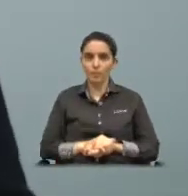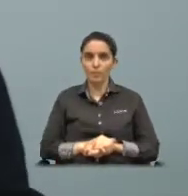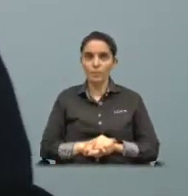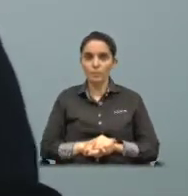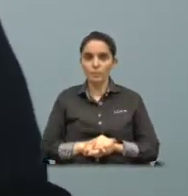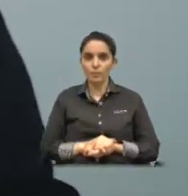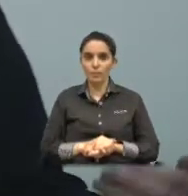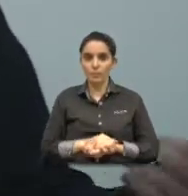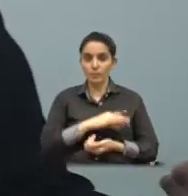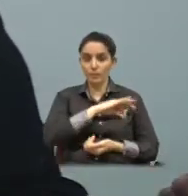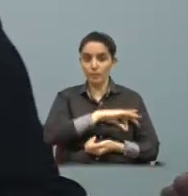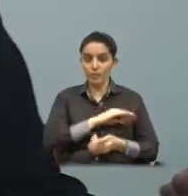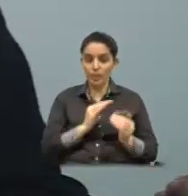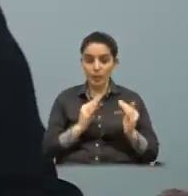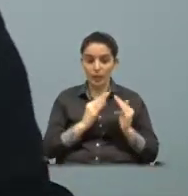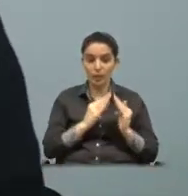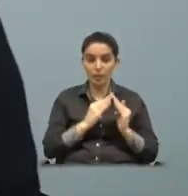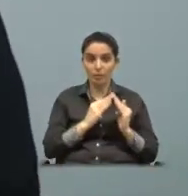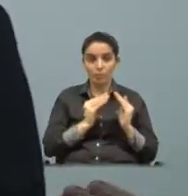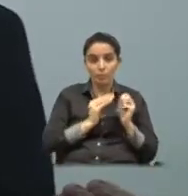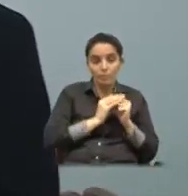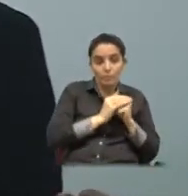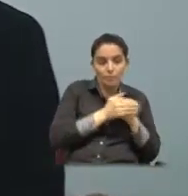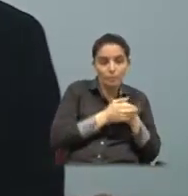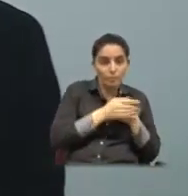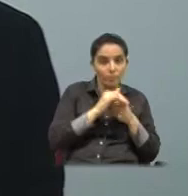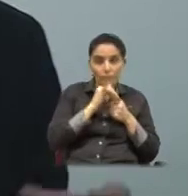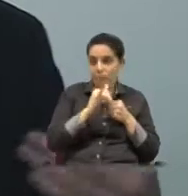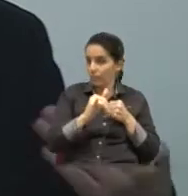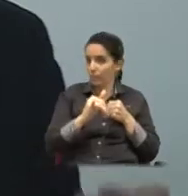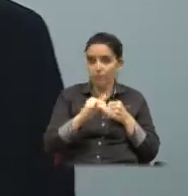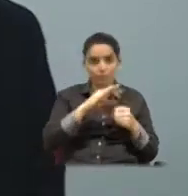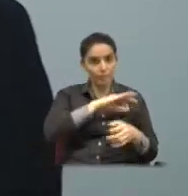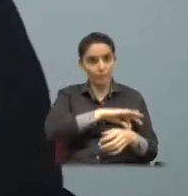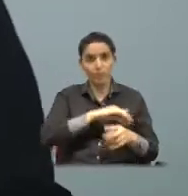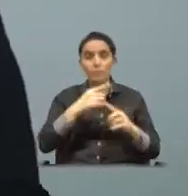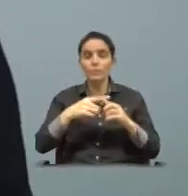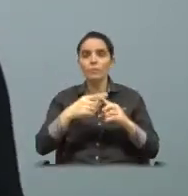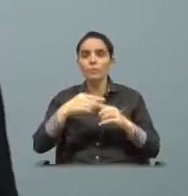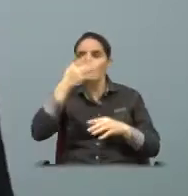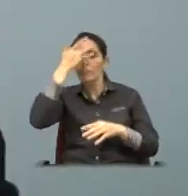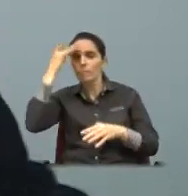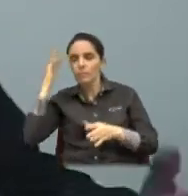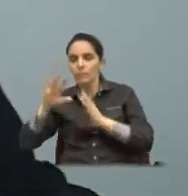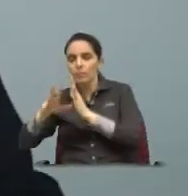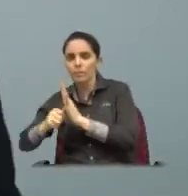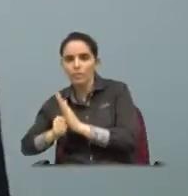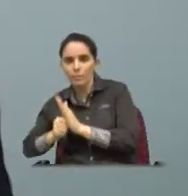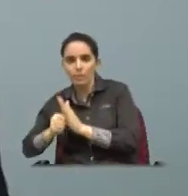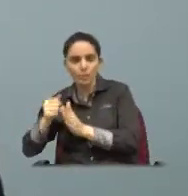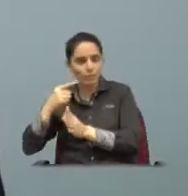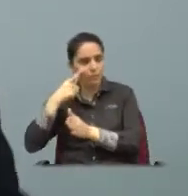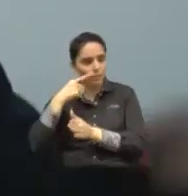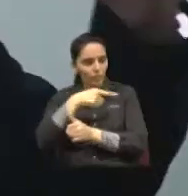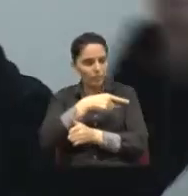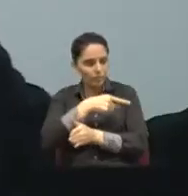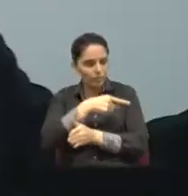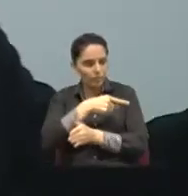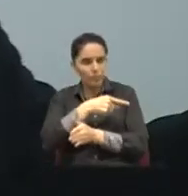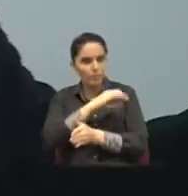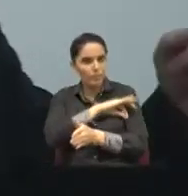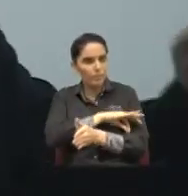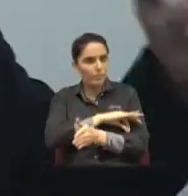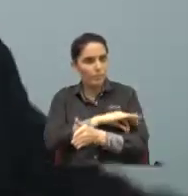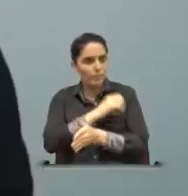se esconder que é polícia, porque quando o bandido encontra, quer matar, e se